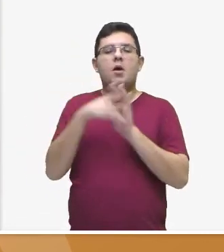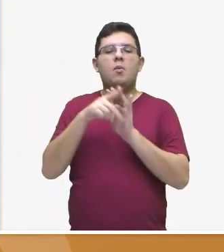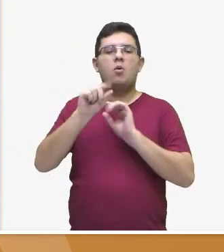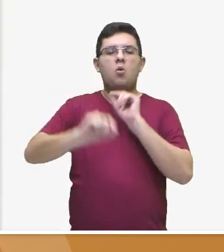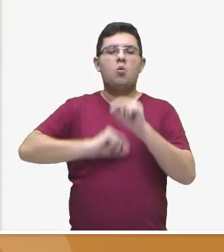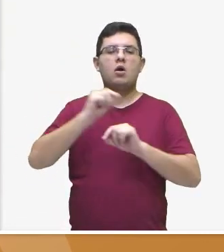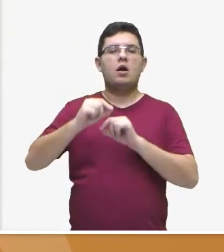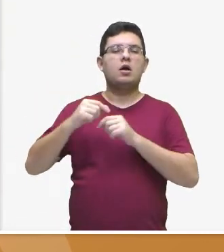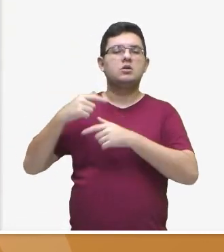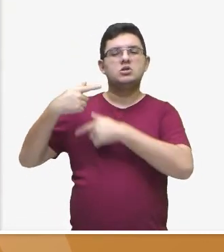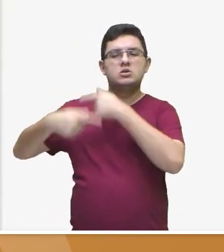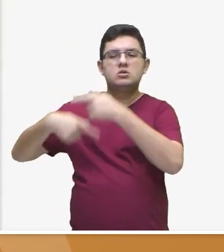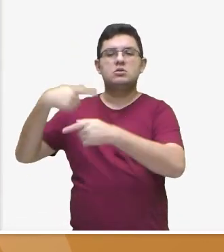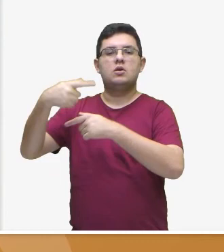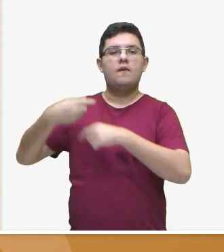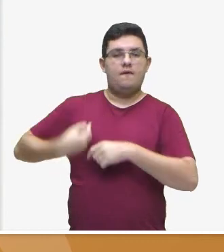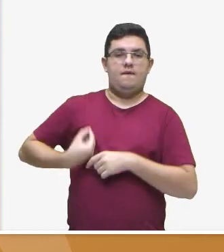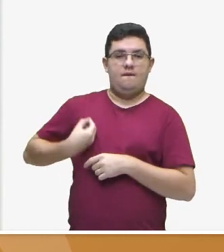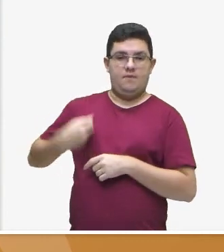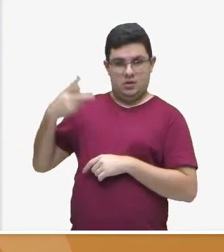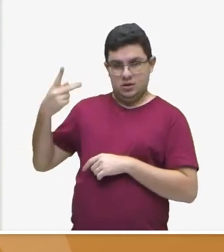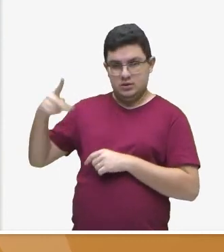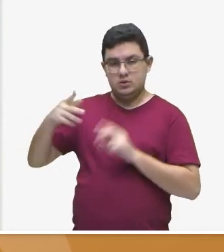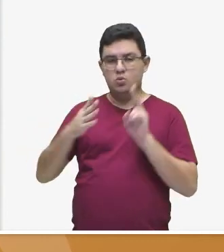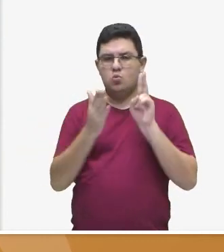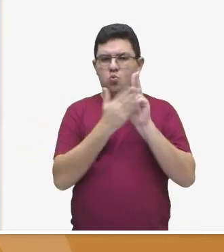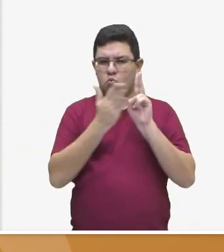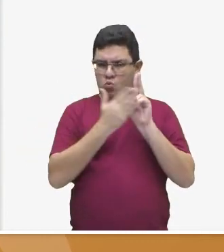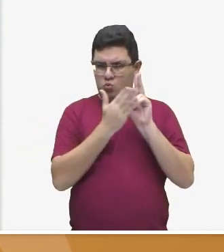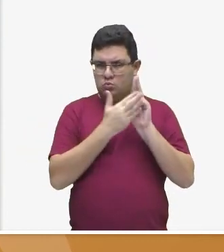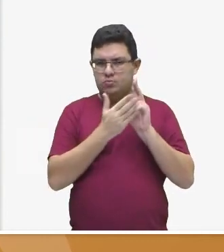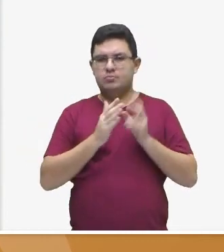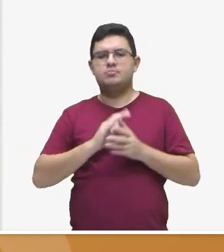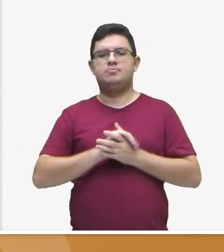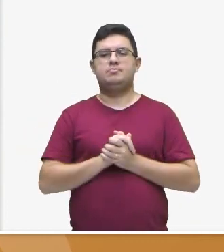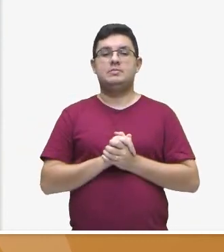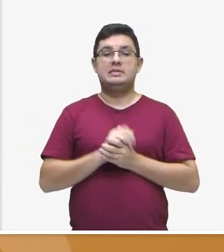vida, é uma parte intrínseca, né, da cultura indígena.